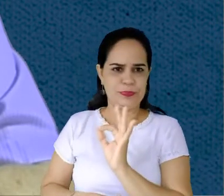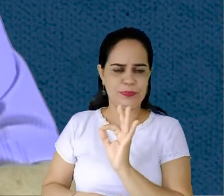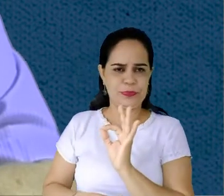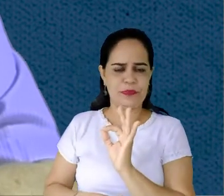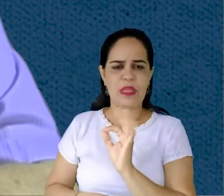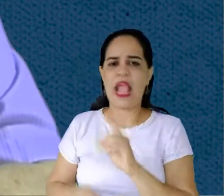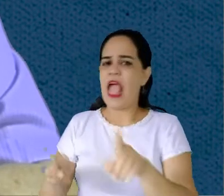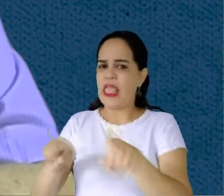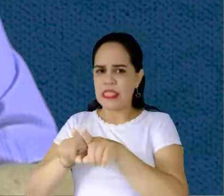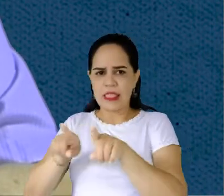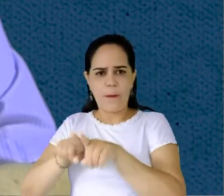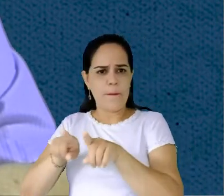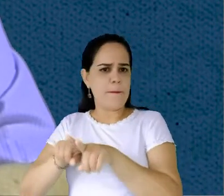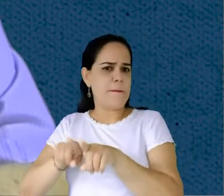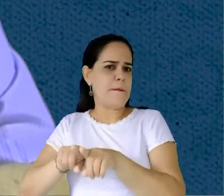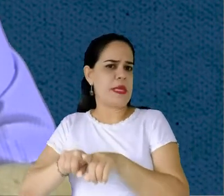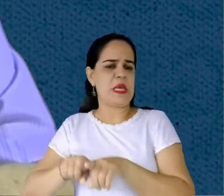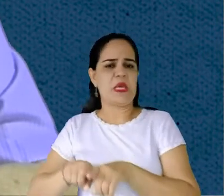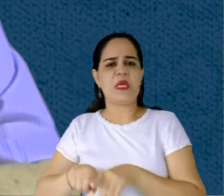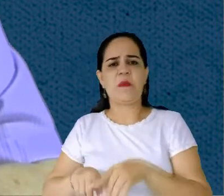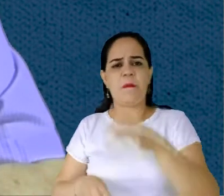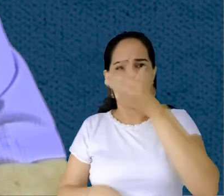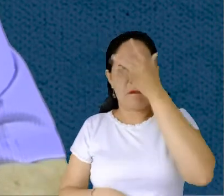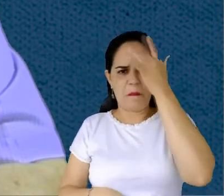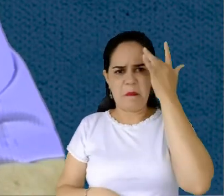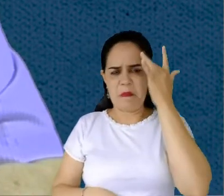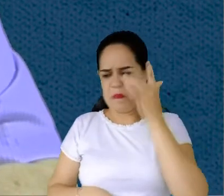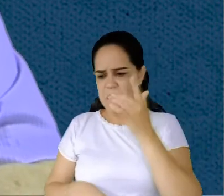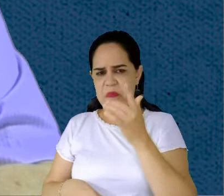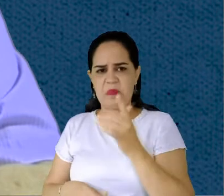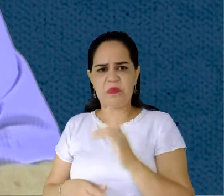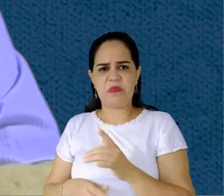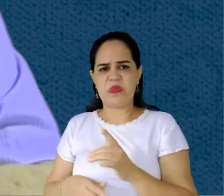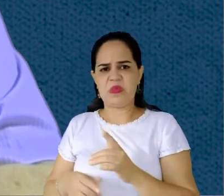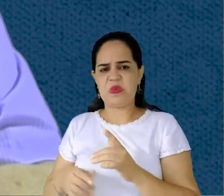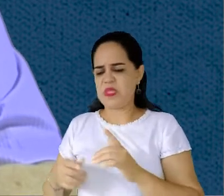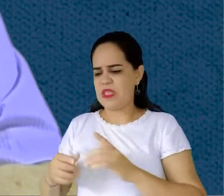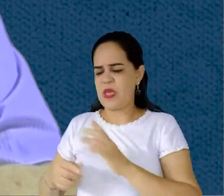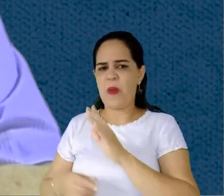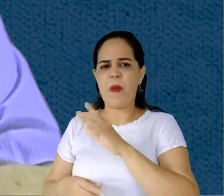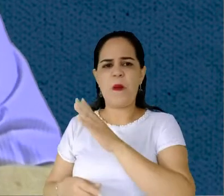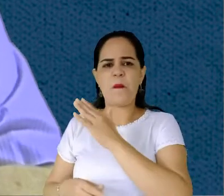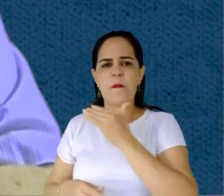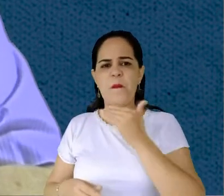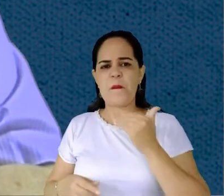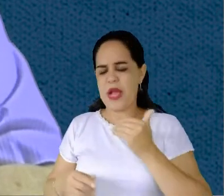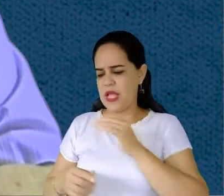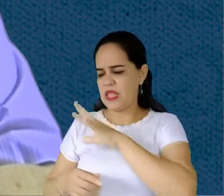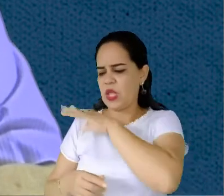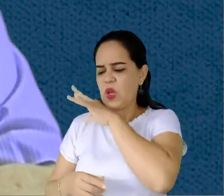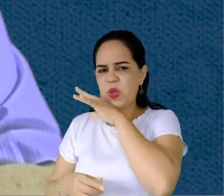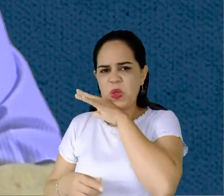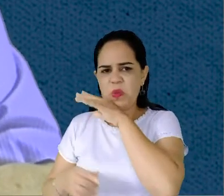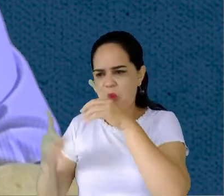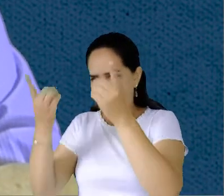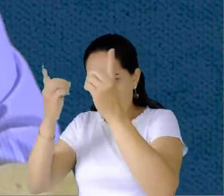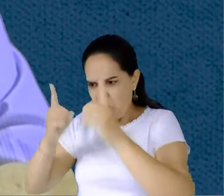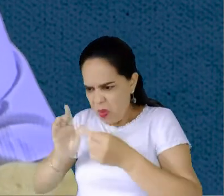unir ilegitimamente, tá? E de evitar as carnes sacrificadas aos ídolos.